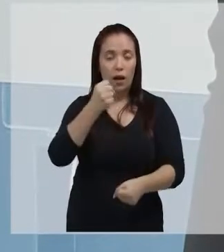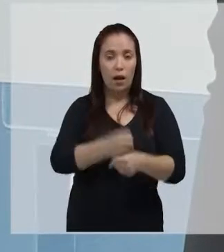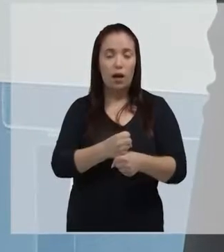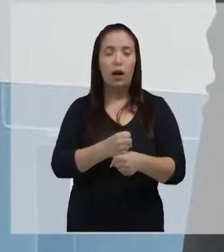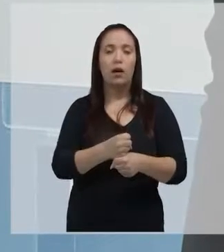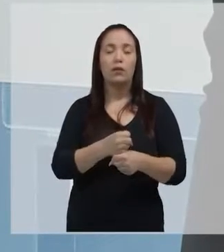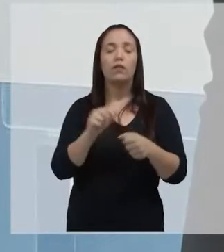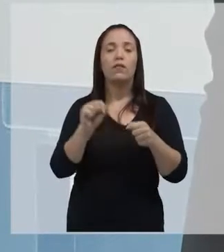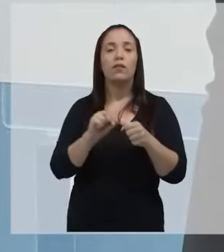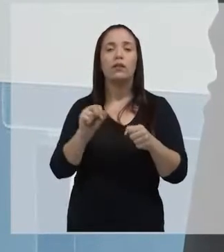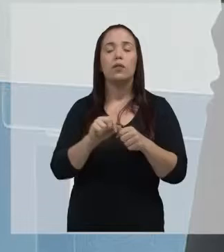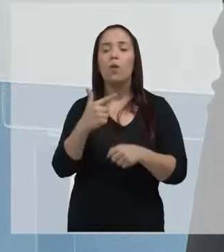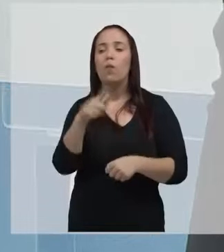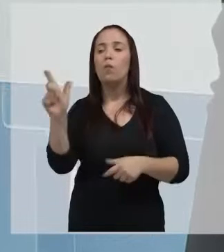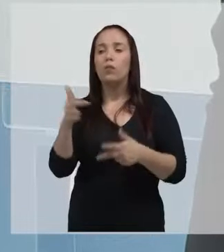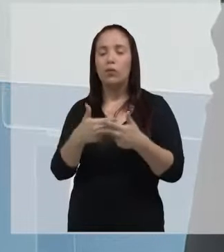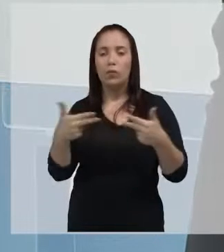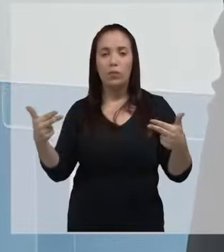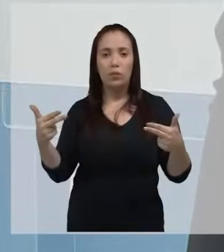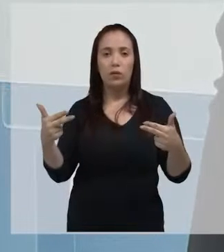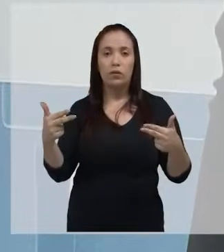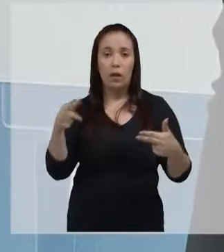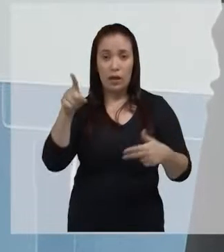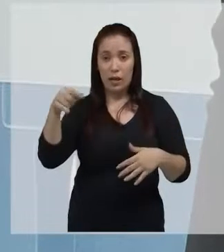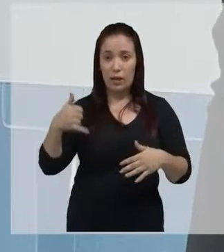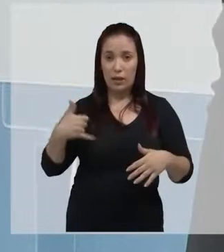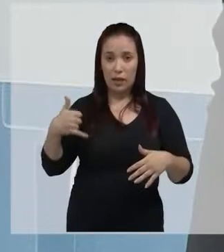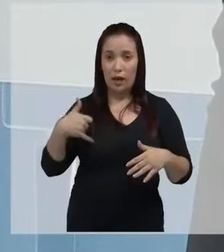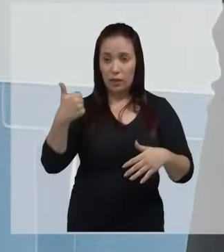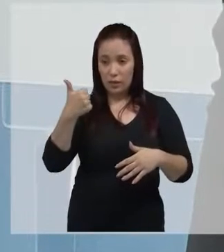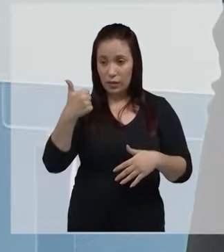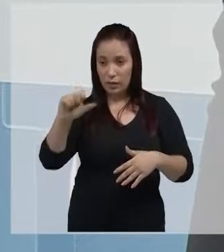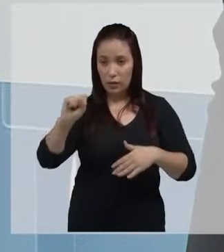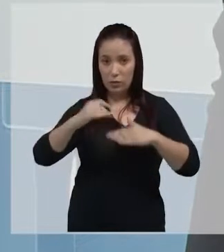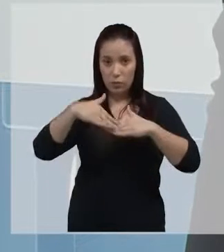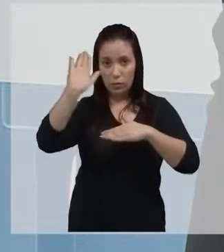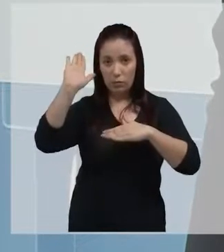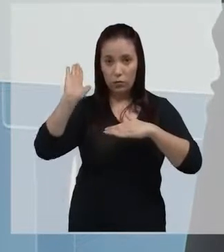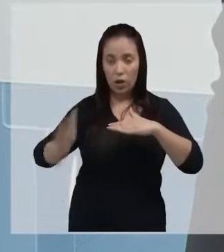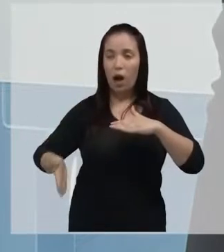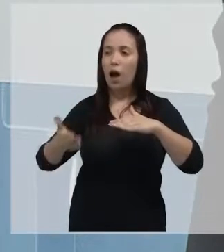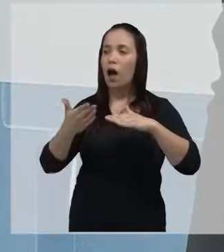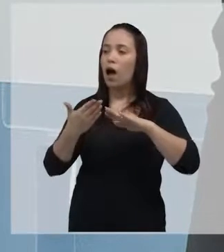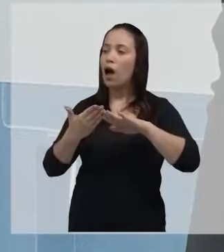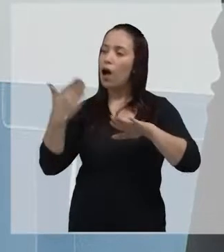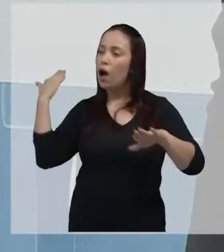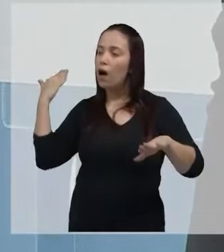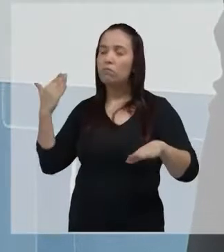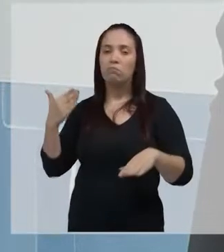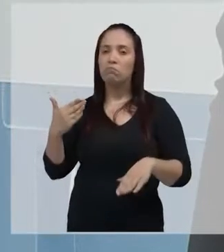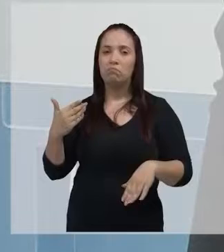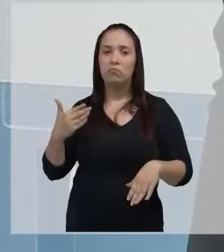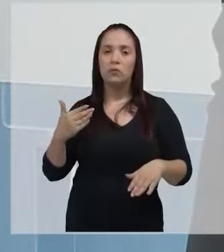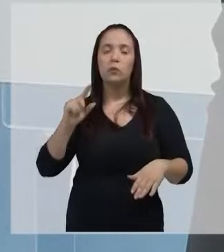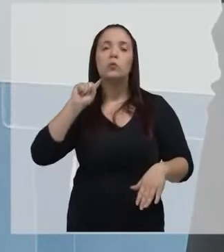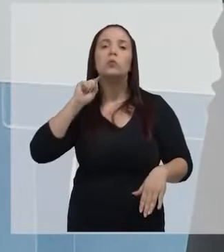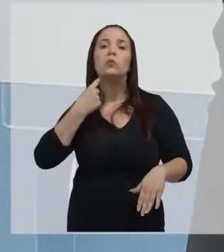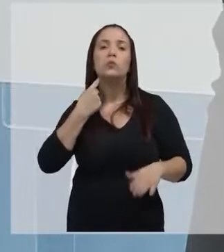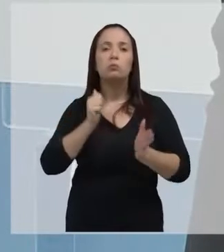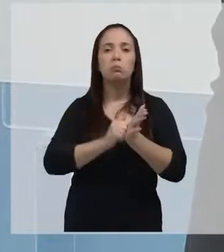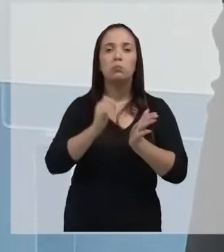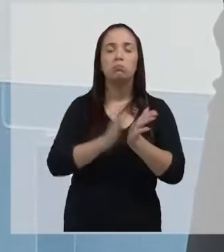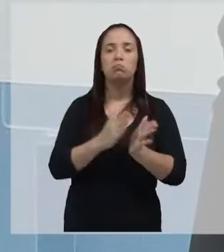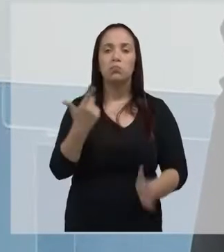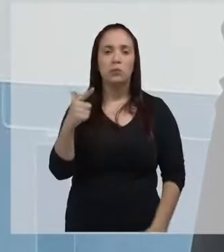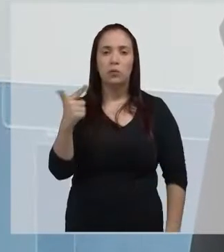ficar maior, tudo que ele fez para trás não contará na sua ficha criminal e ele não será penalizado por isso.